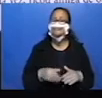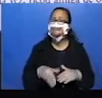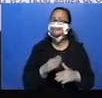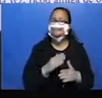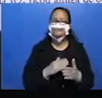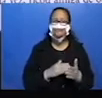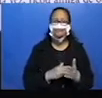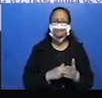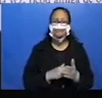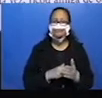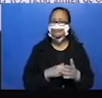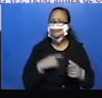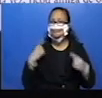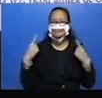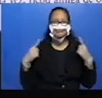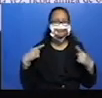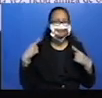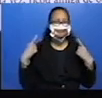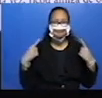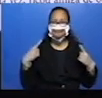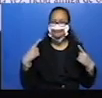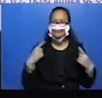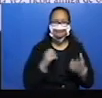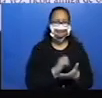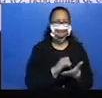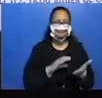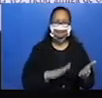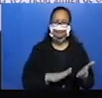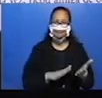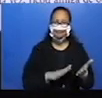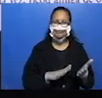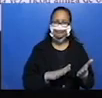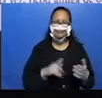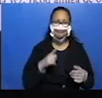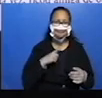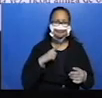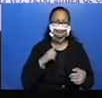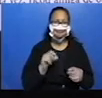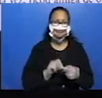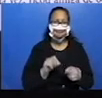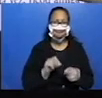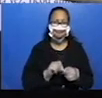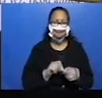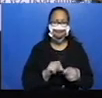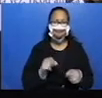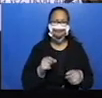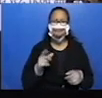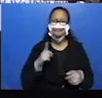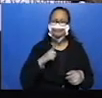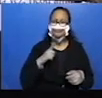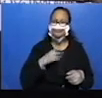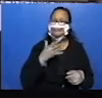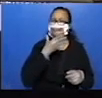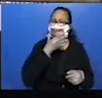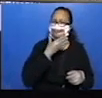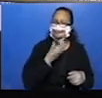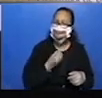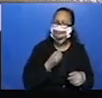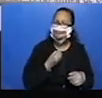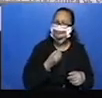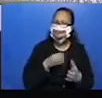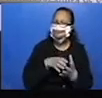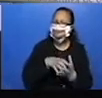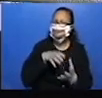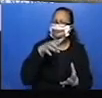todos enlouquecidos com as atividades que oferecia. O guia era um senhor que estava o tempo todo